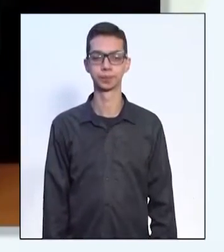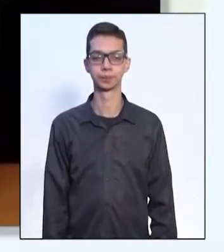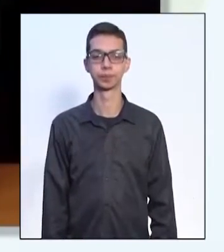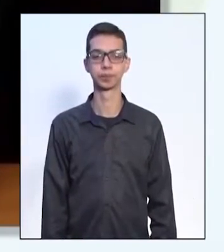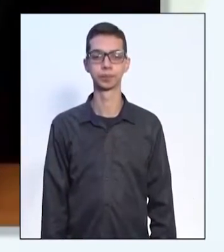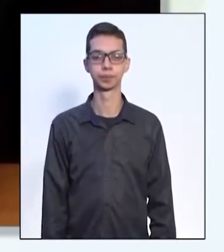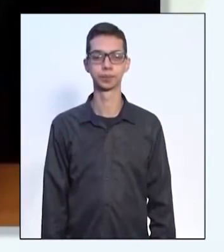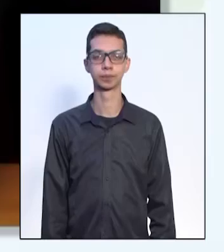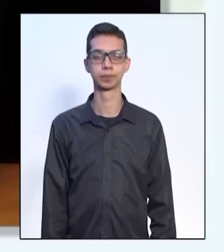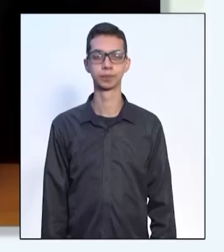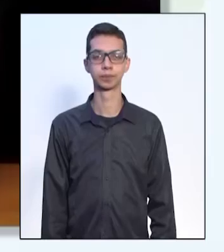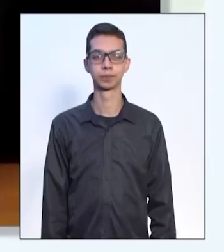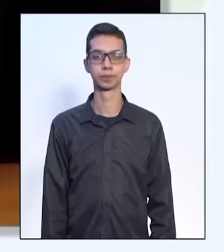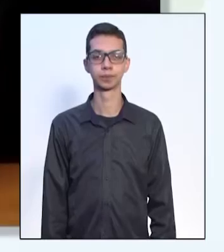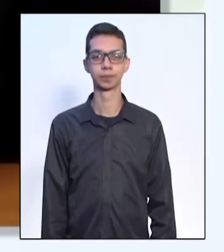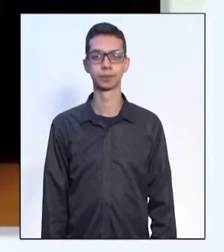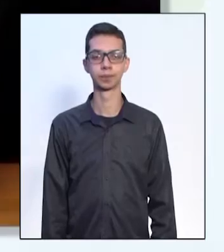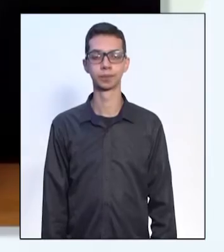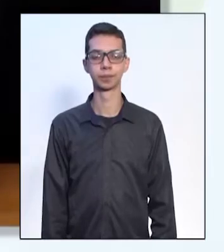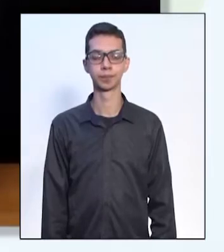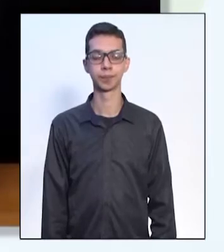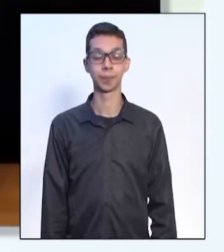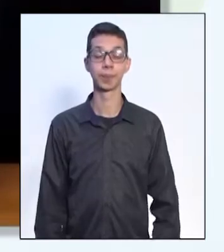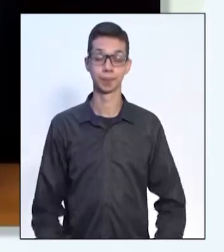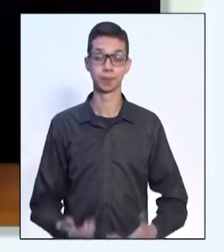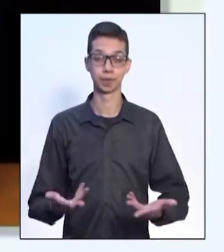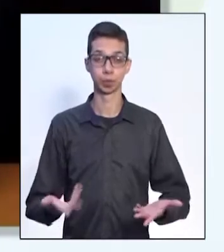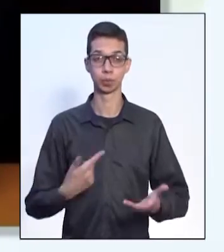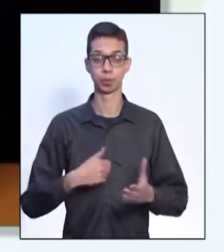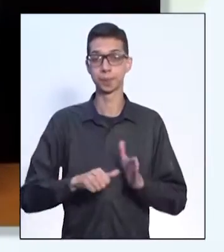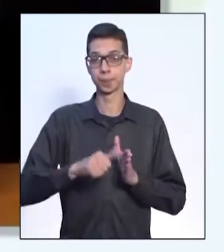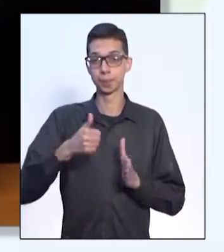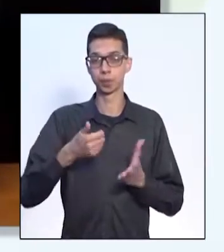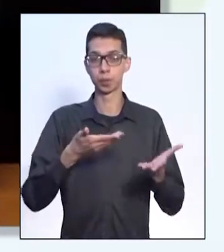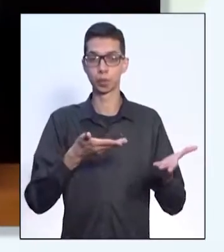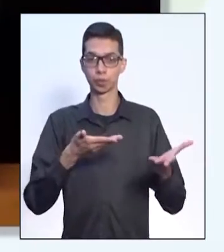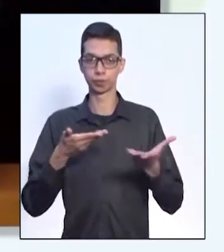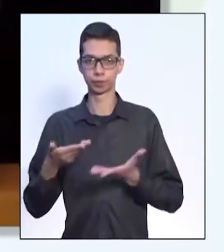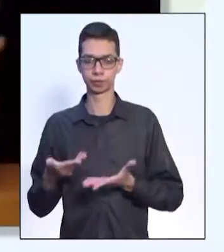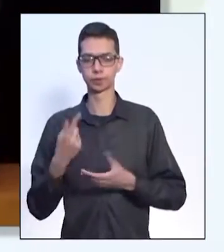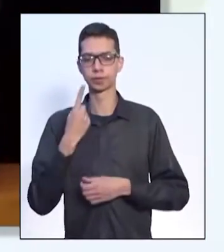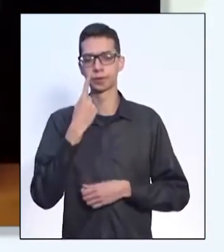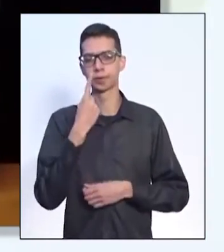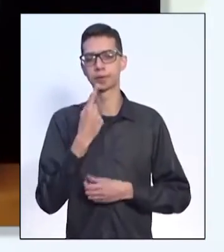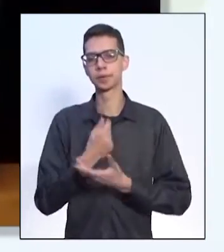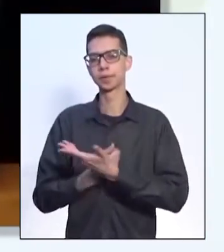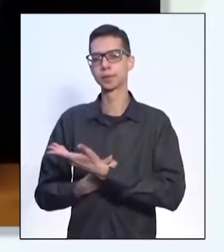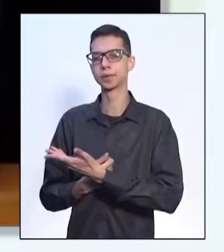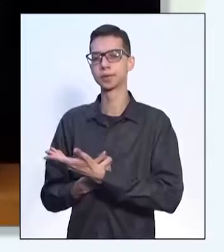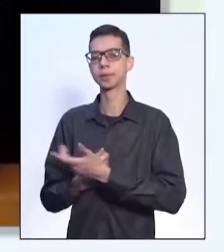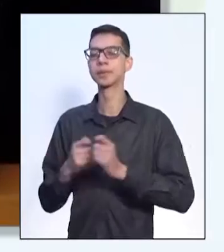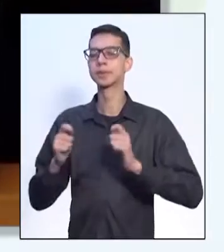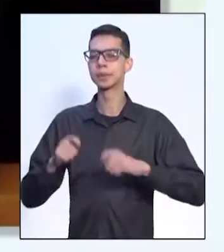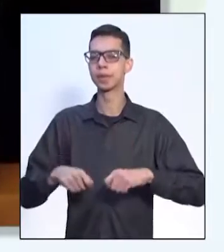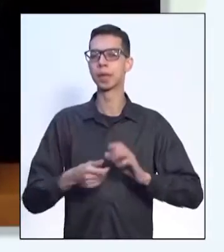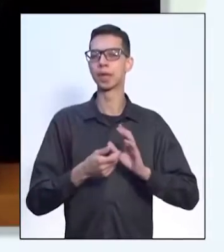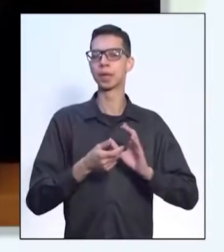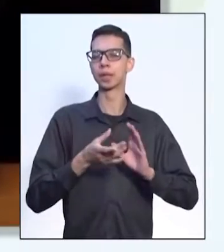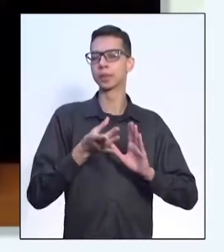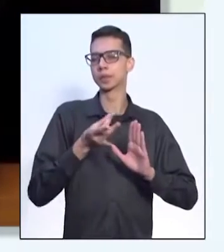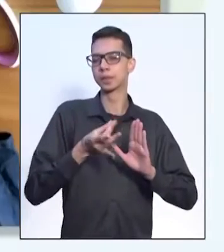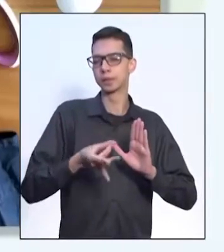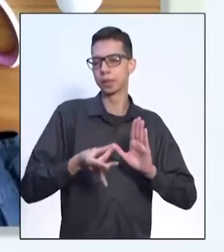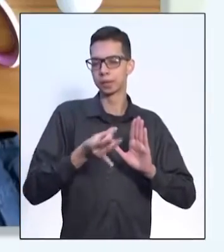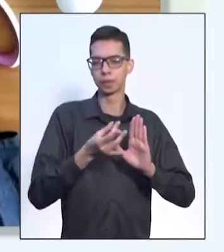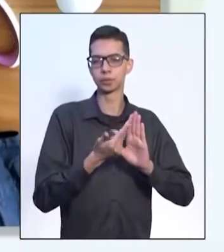acabamentinho. E, então, em primeiro lugar, um convite. Aqui na bordinha poderia fazer alguns detalhes